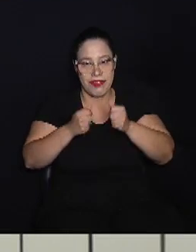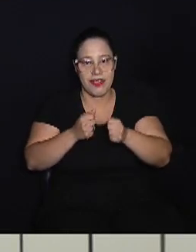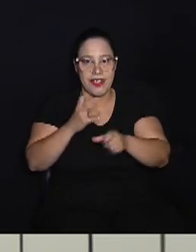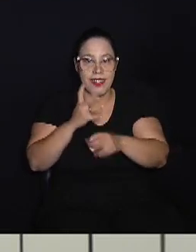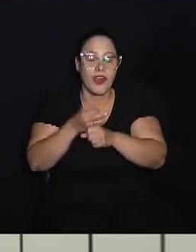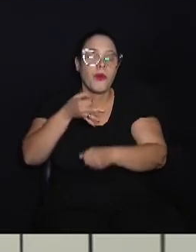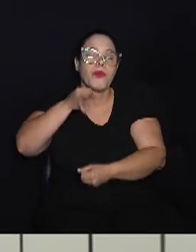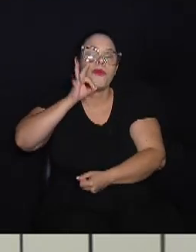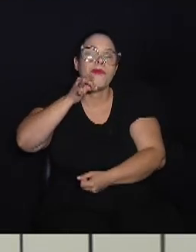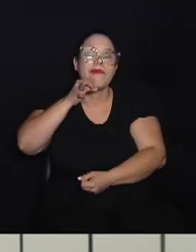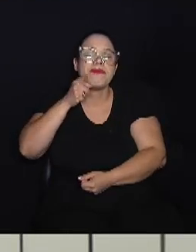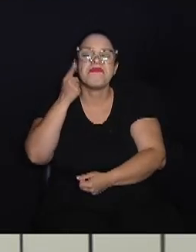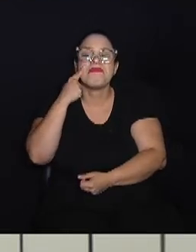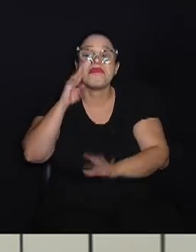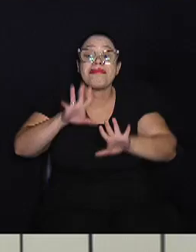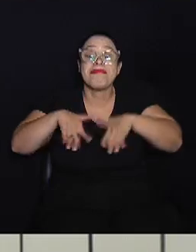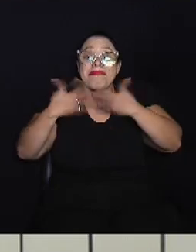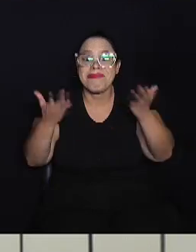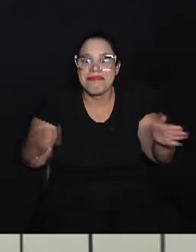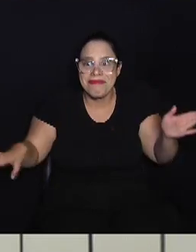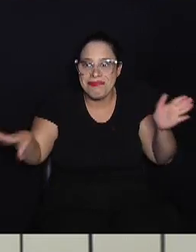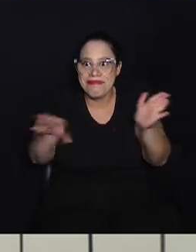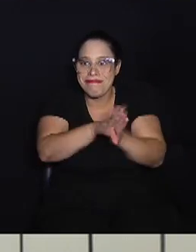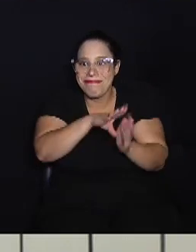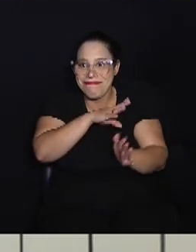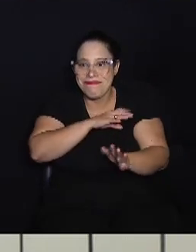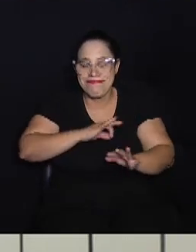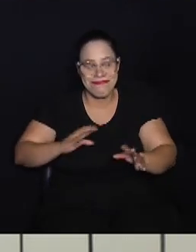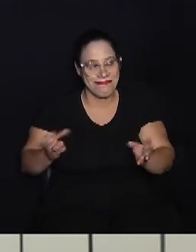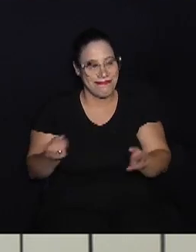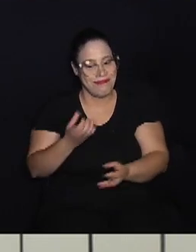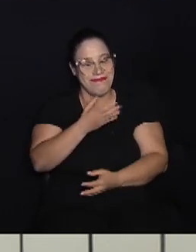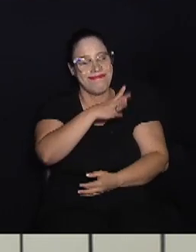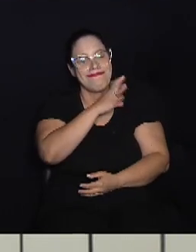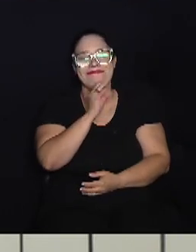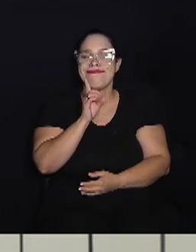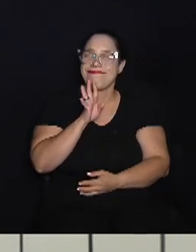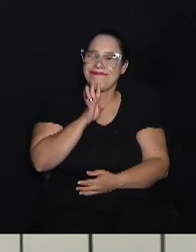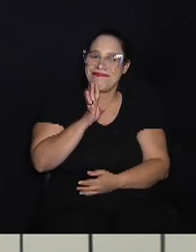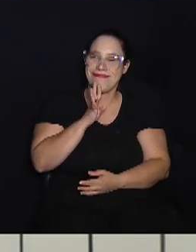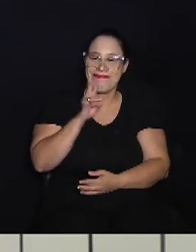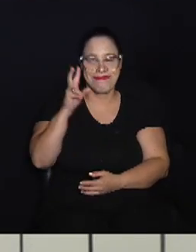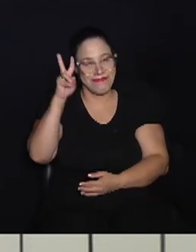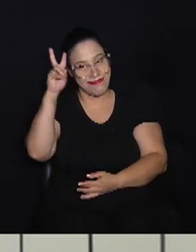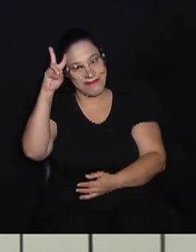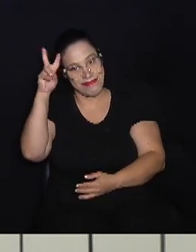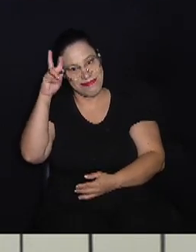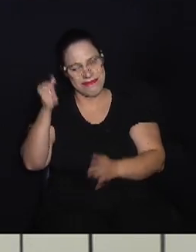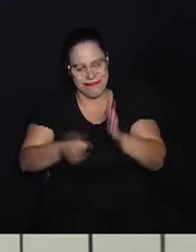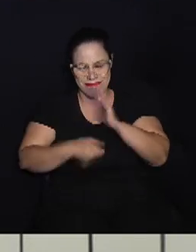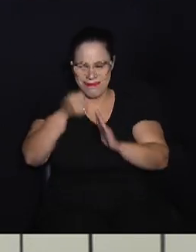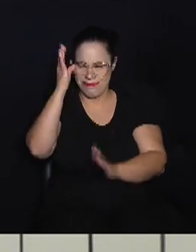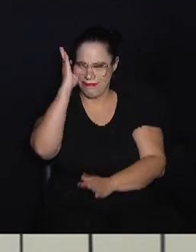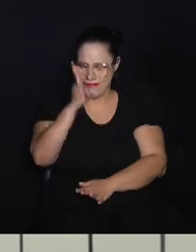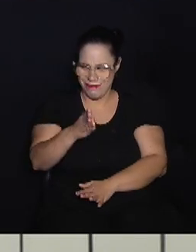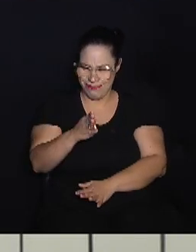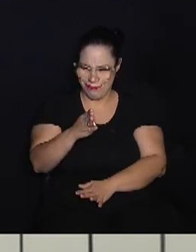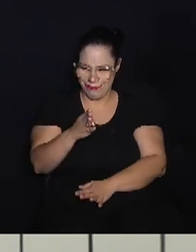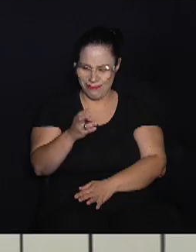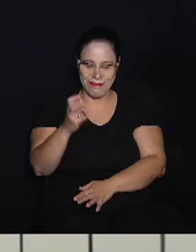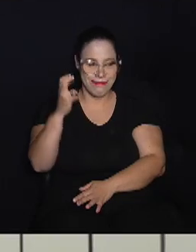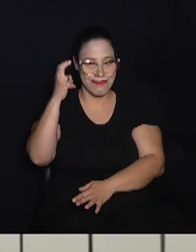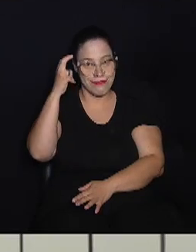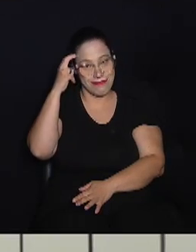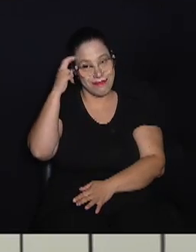café. Então, que tal embarcar nessa viagem e conhecer a história de um dos principais pontos turísticos